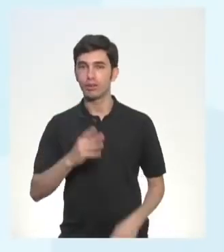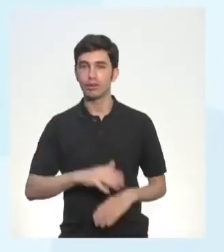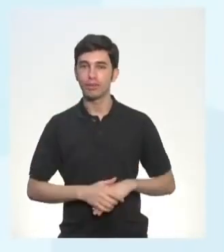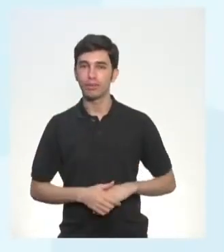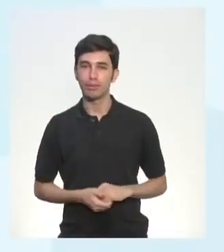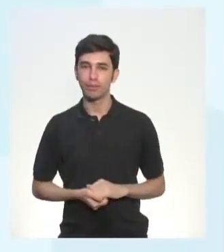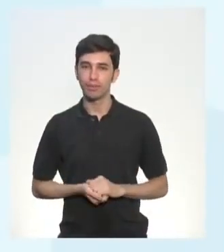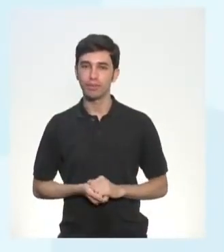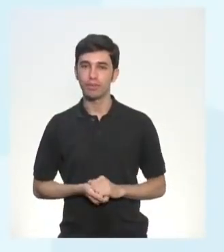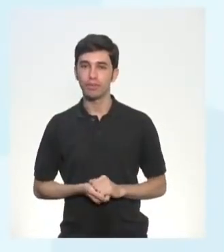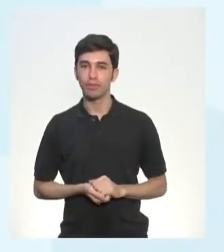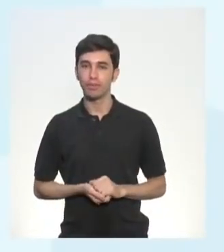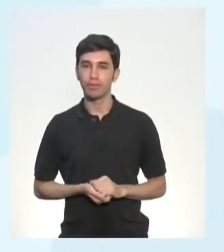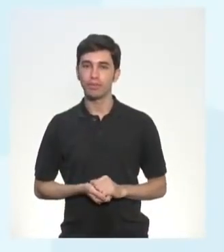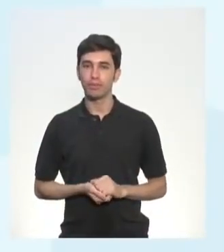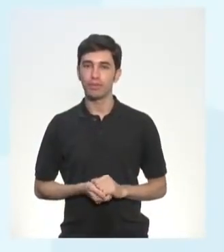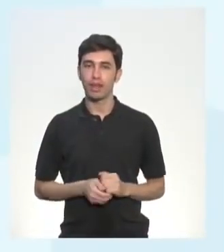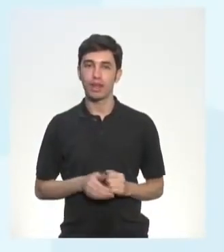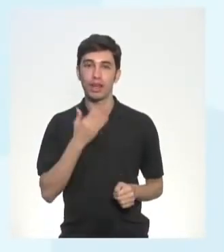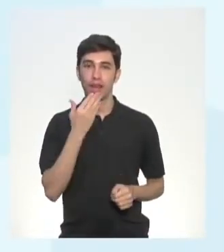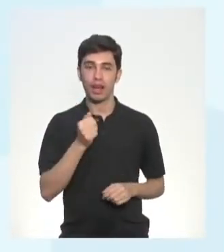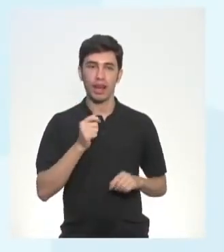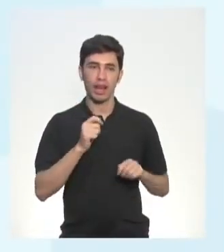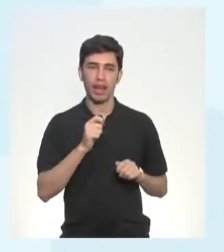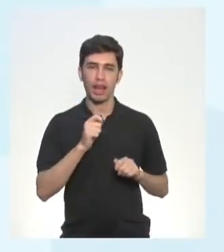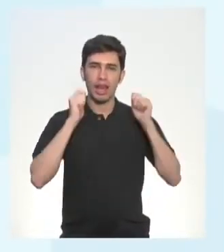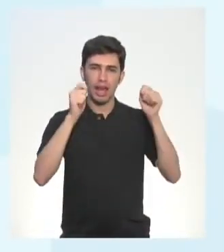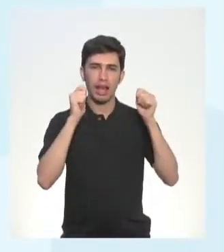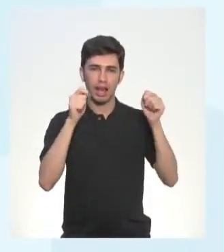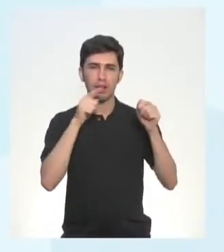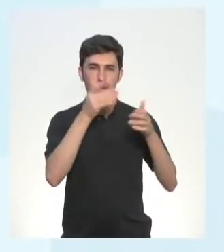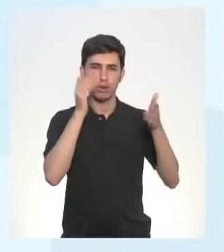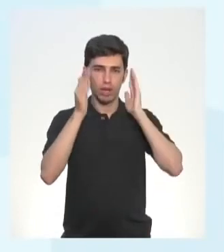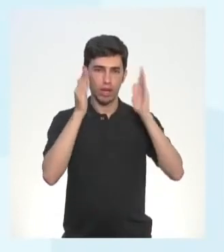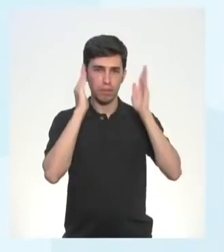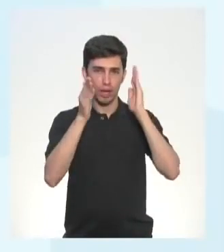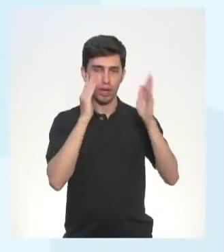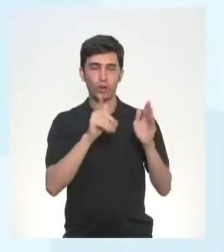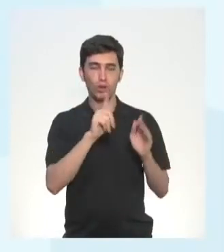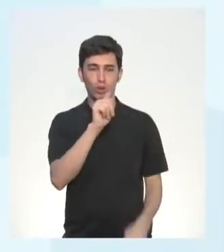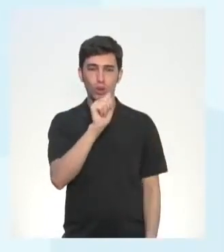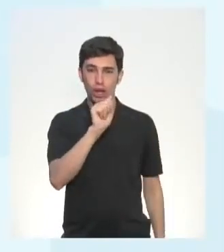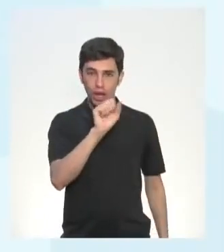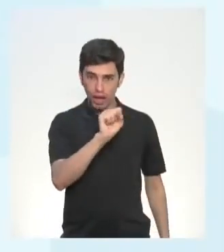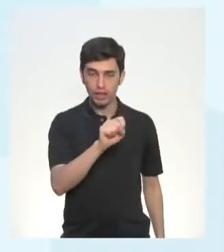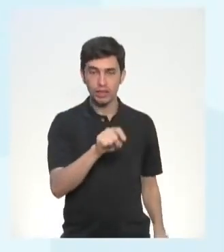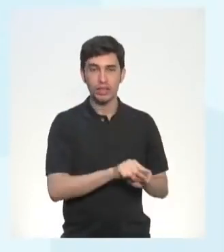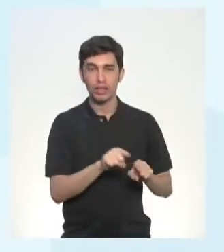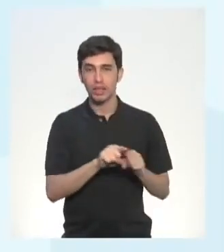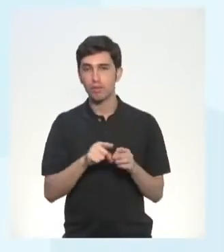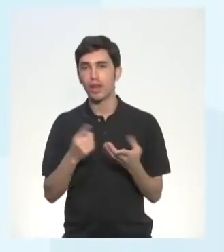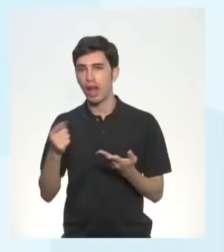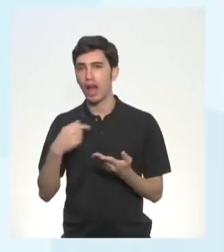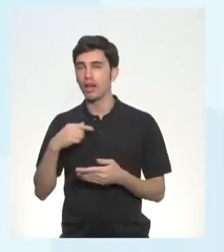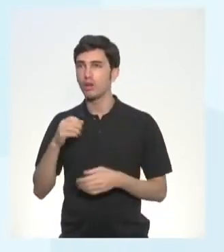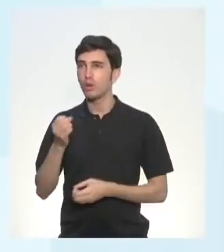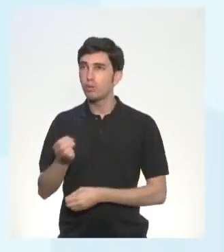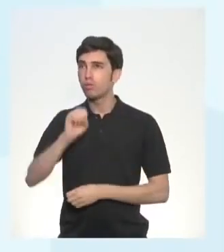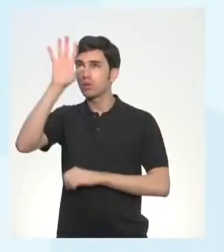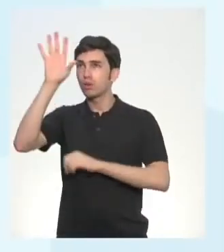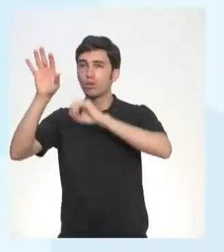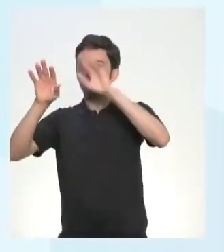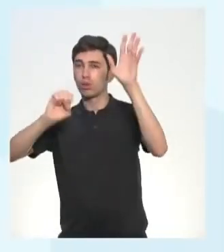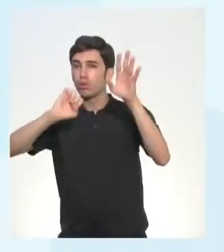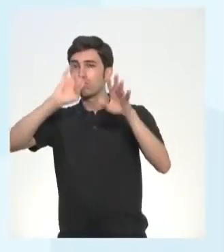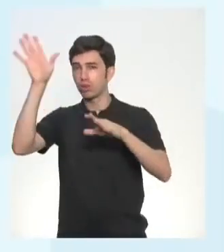e a 4 são aquelas em que ele reivindica tanto sobre o caminhão de gás, quanto a dos fogos de artifício, a do senhor Raimundo e da senhora